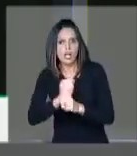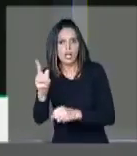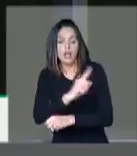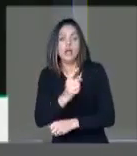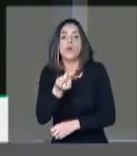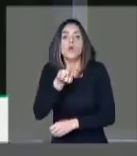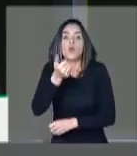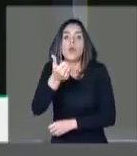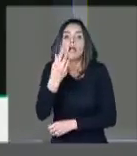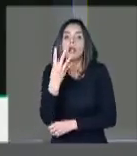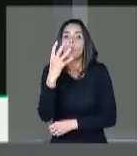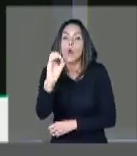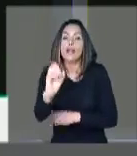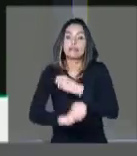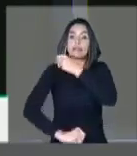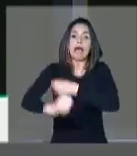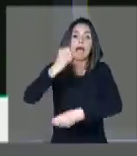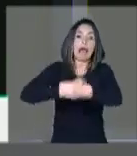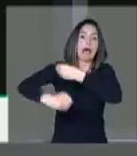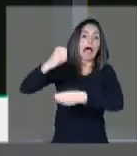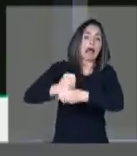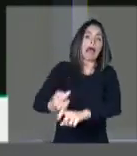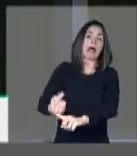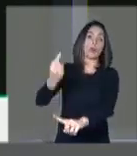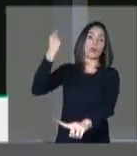quase há 40 anos atrás